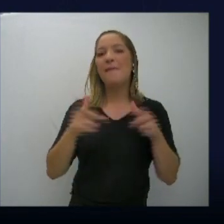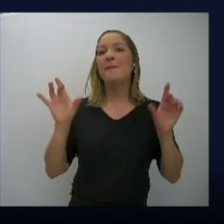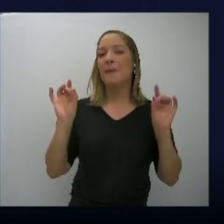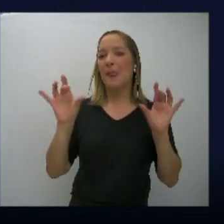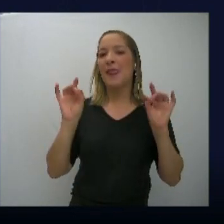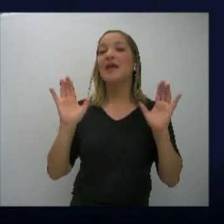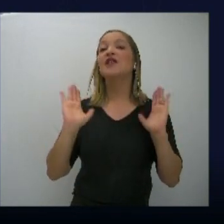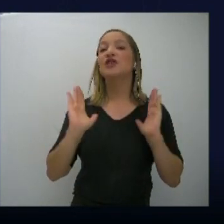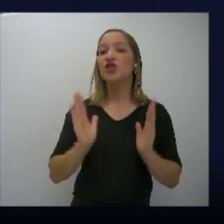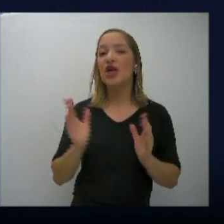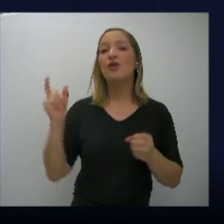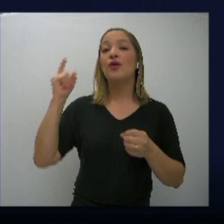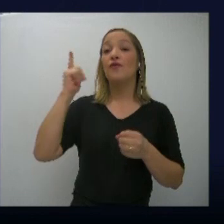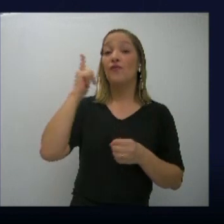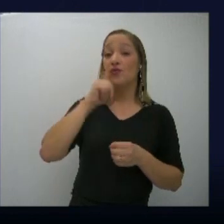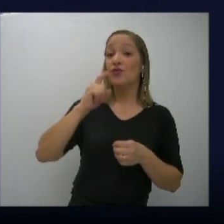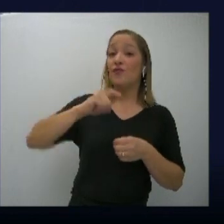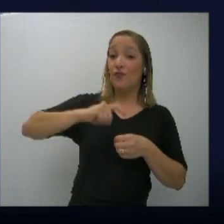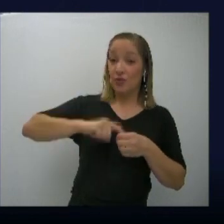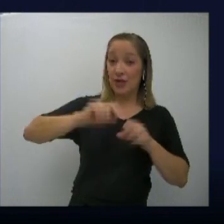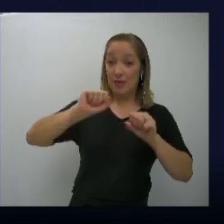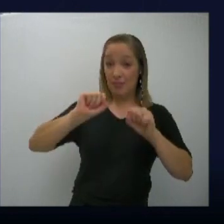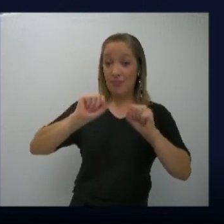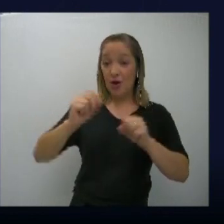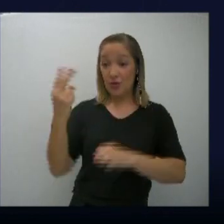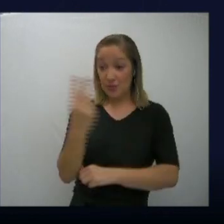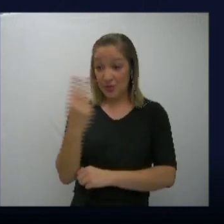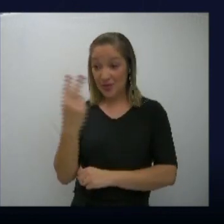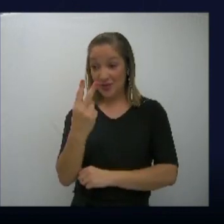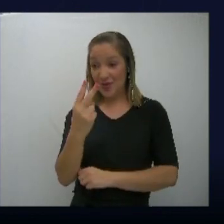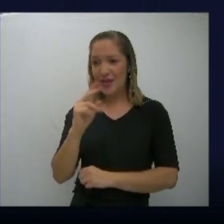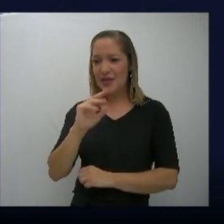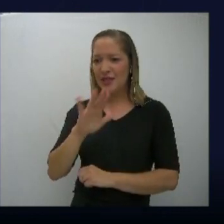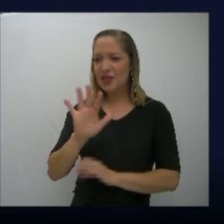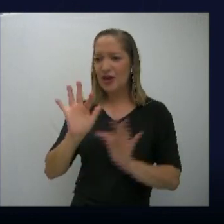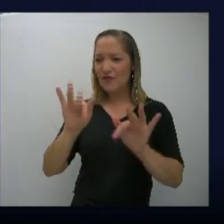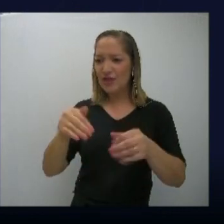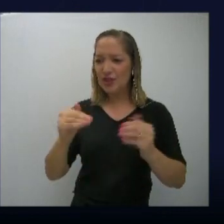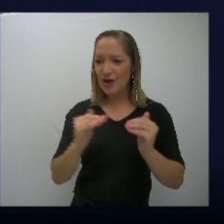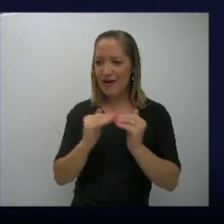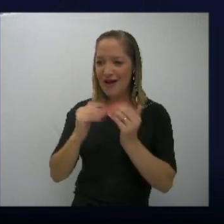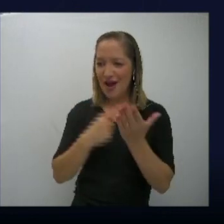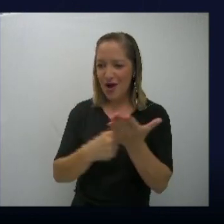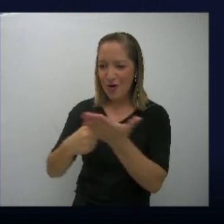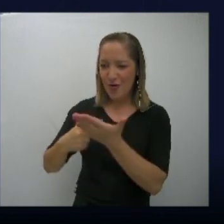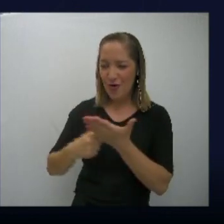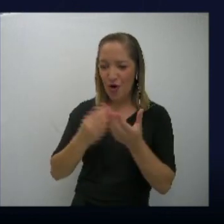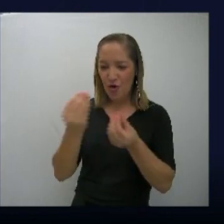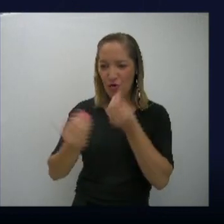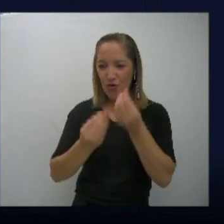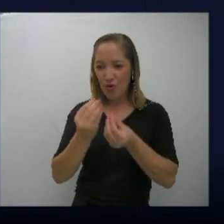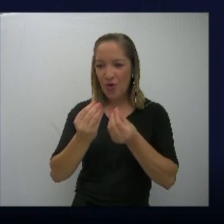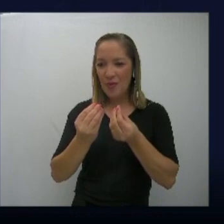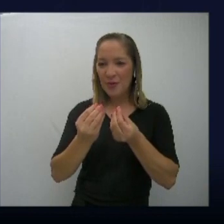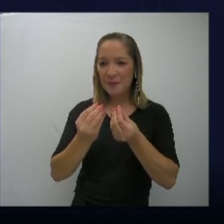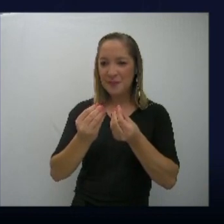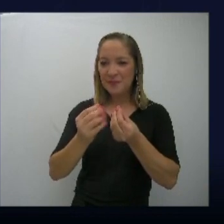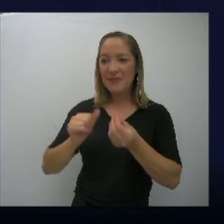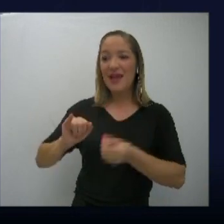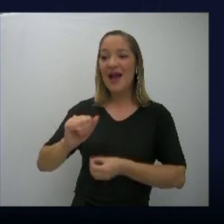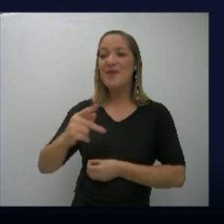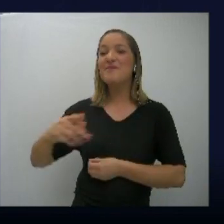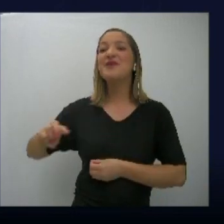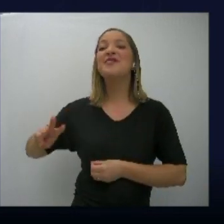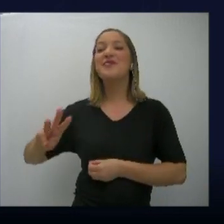Já conseguimos que tomar podemos voltar Guilherme Fabrícia já estavam fechando um acordo aí de como que vai ser o apelo do iFood o gente já pode vou na